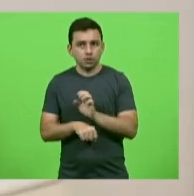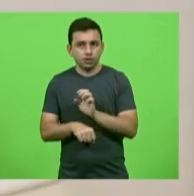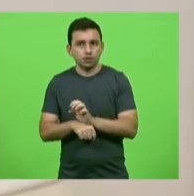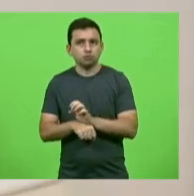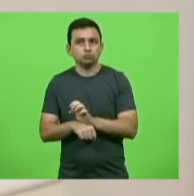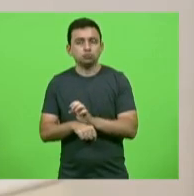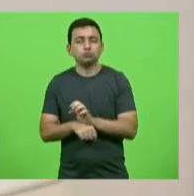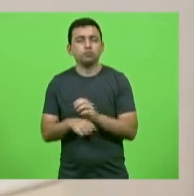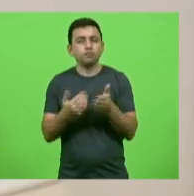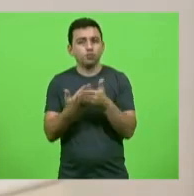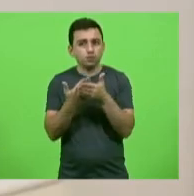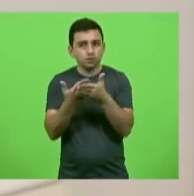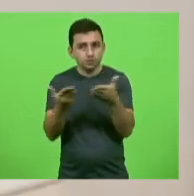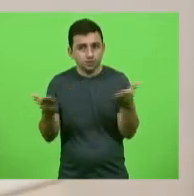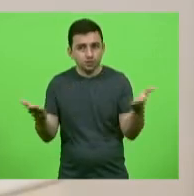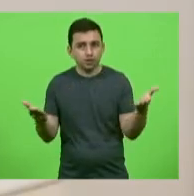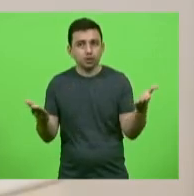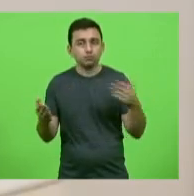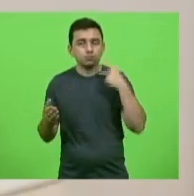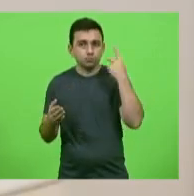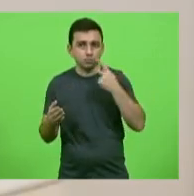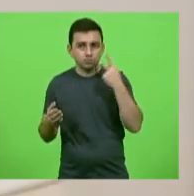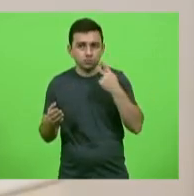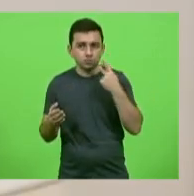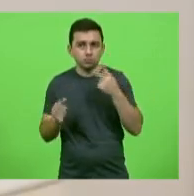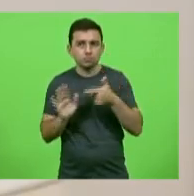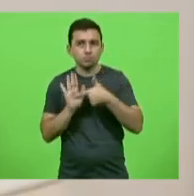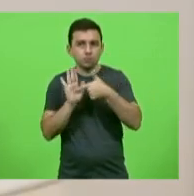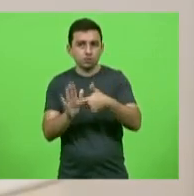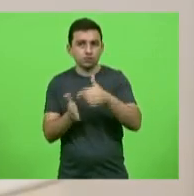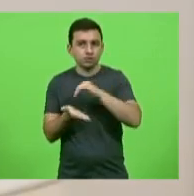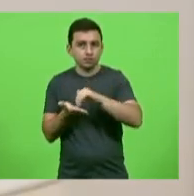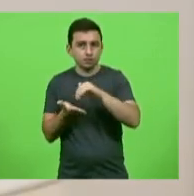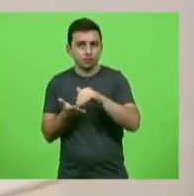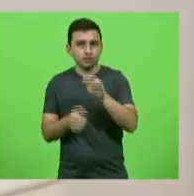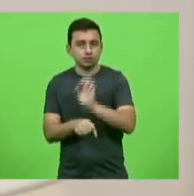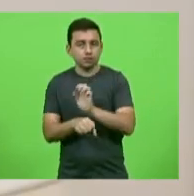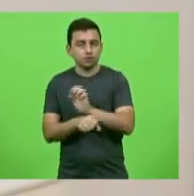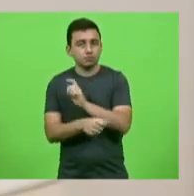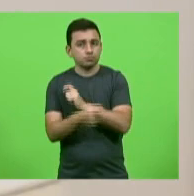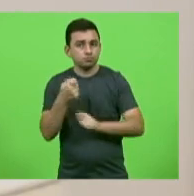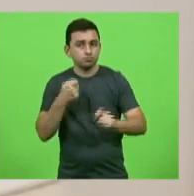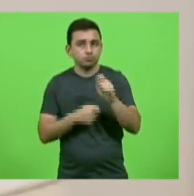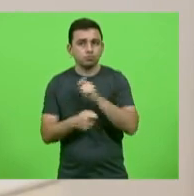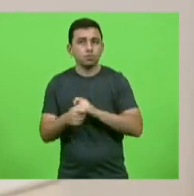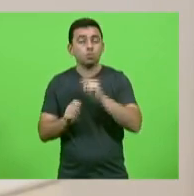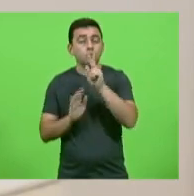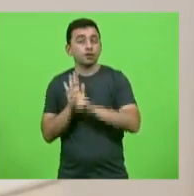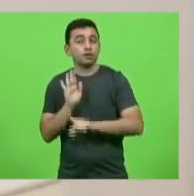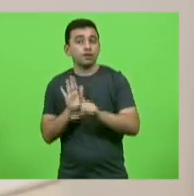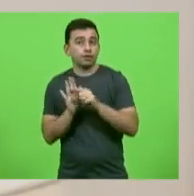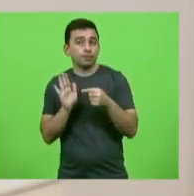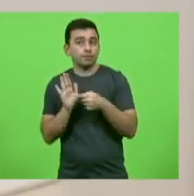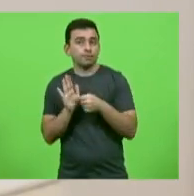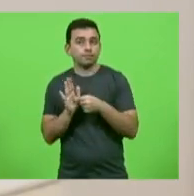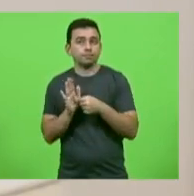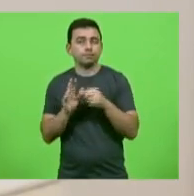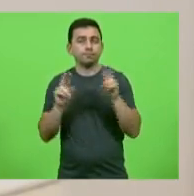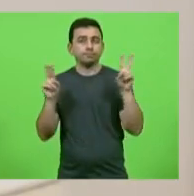Excelências, acompanhado de exposição de motivos da Secretaria de Estado da Administração, o projeto de lei que, abre